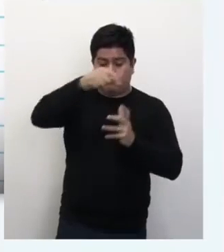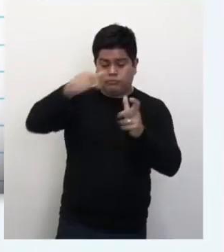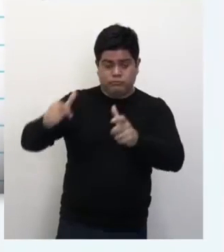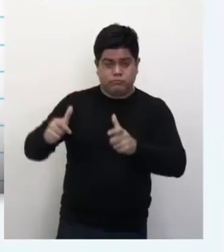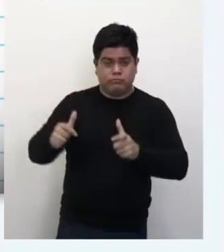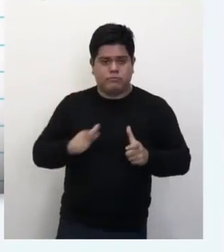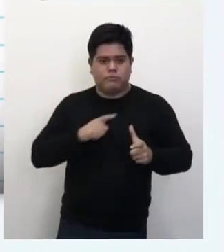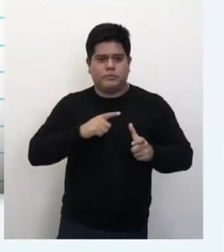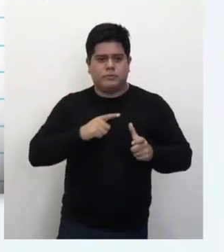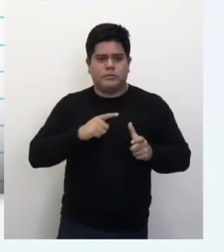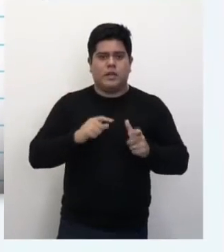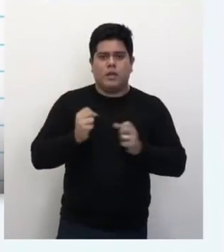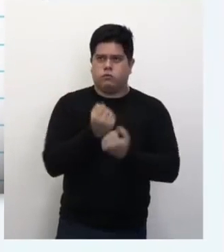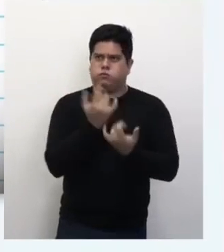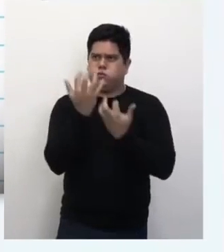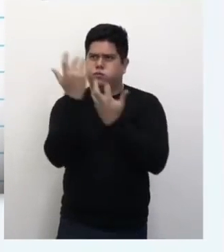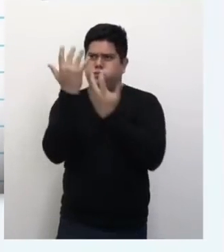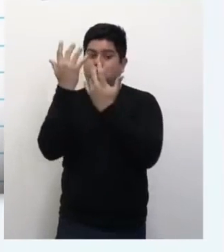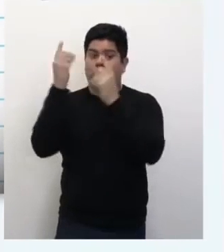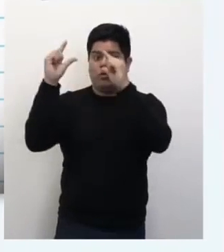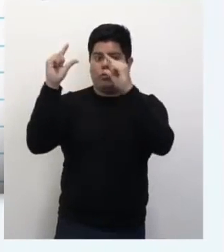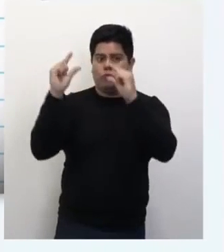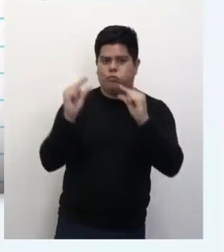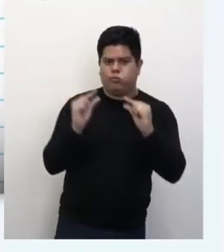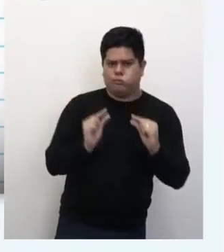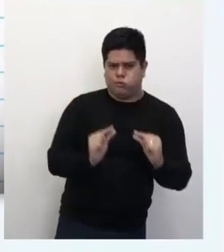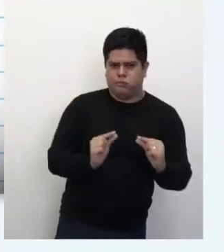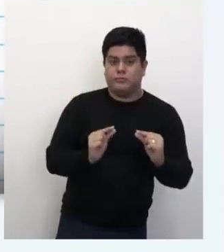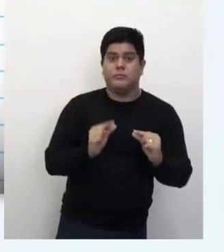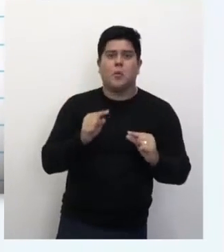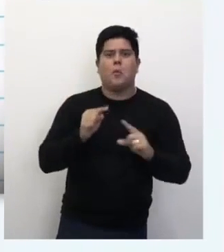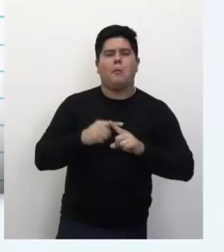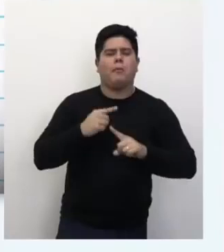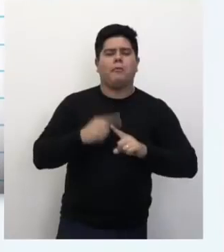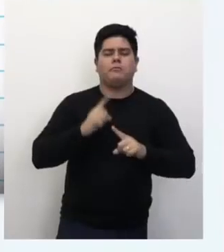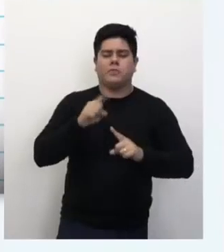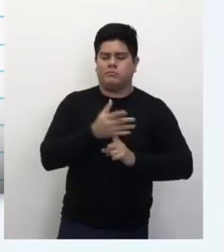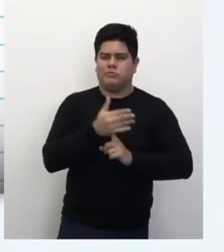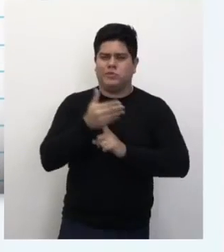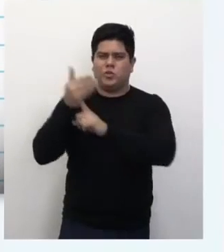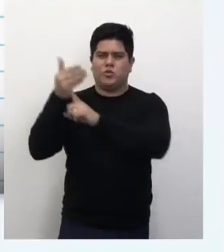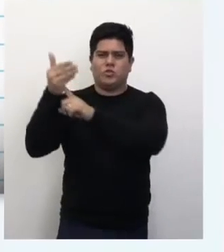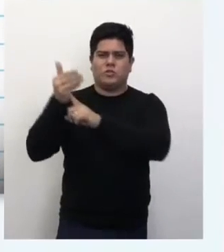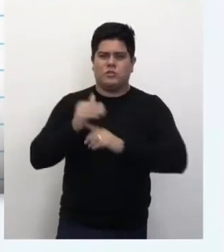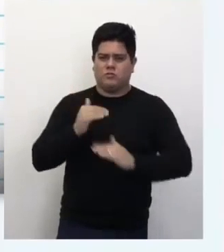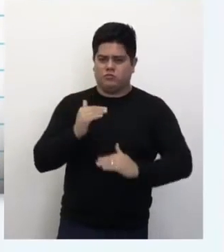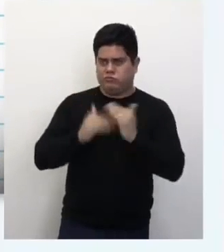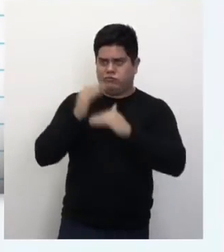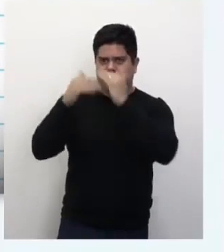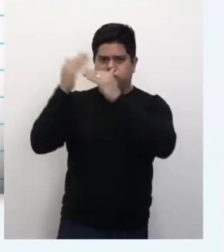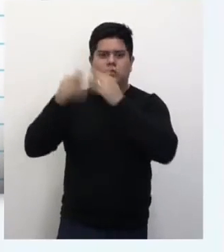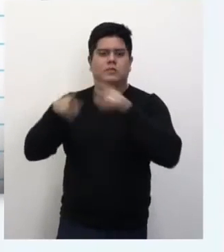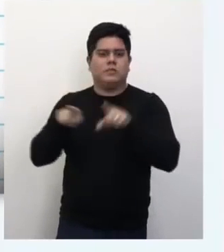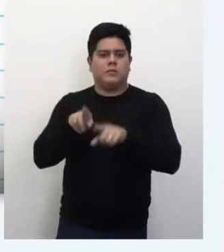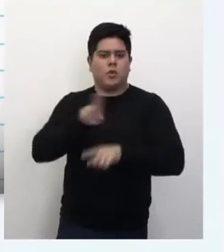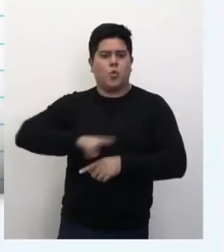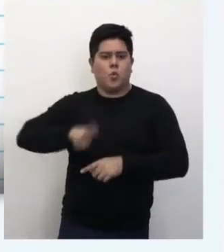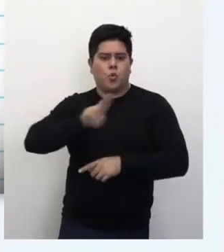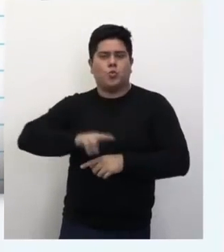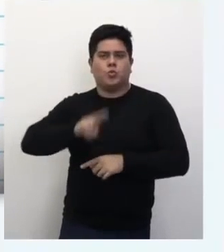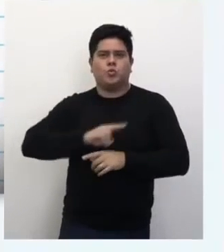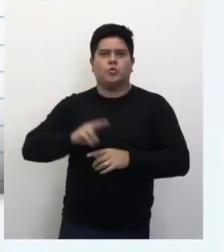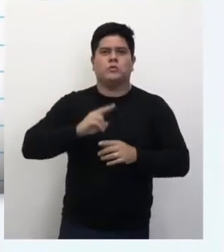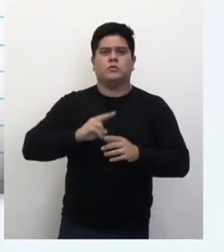a emissão de dióxido de carbono, auxiliadas pelo avanço das tecnologias de eficiência energética e pelo uso crescente de combustíveis mais